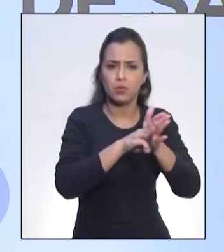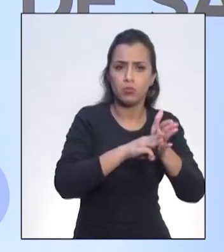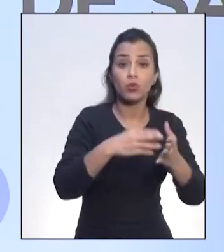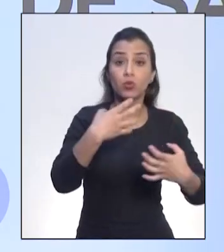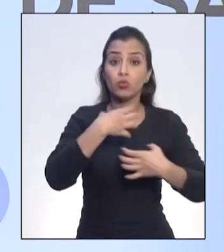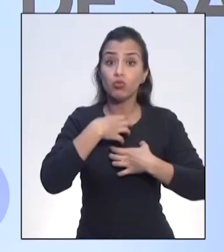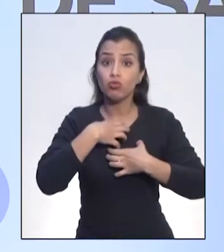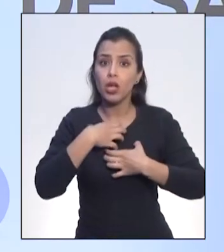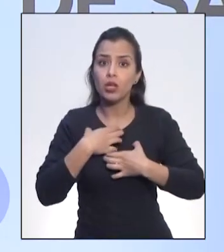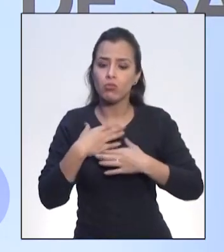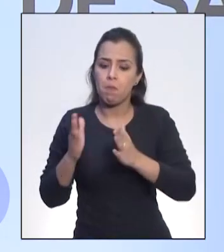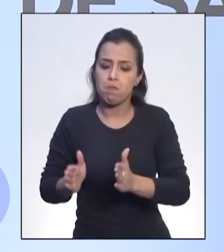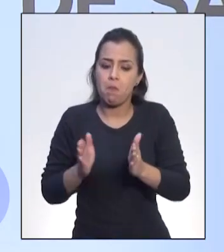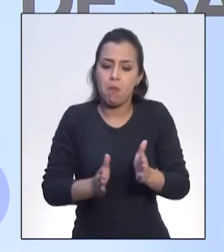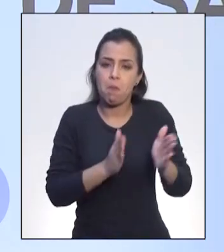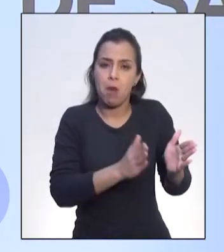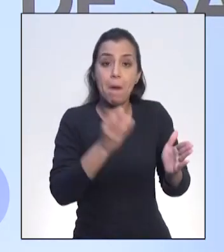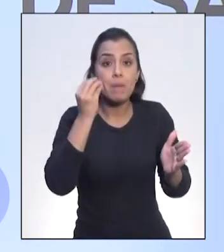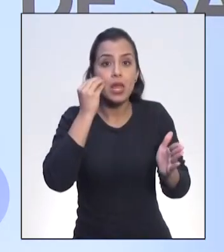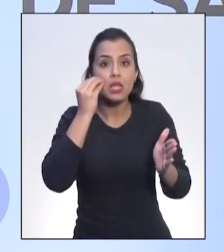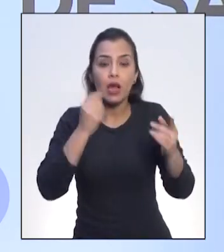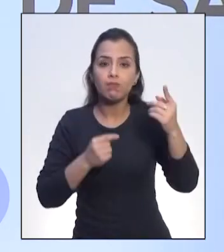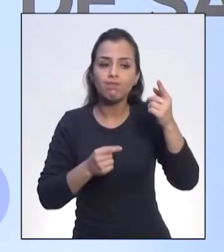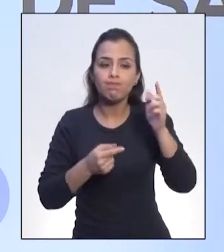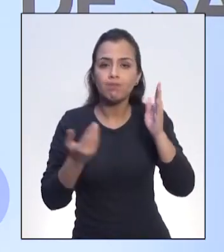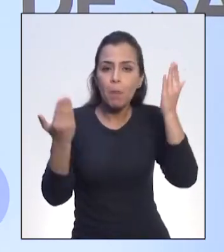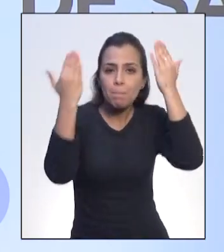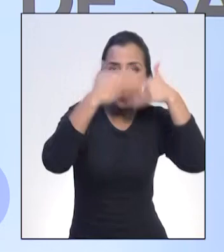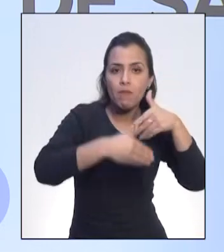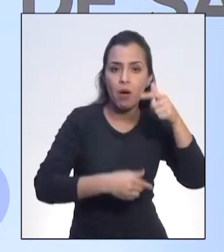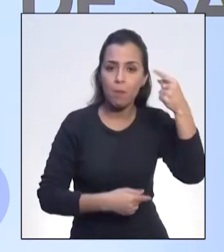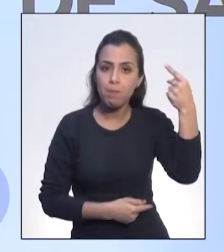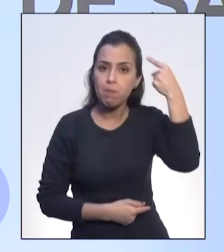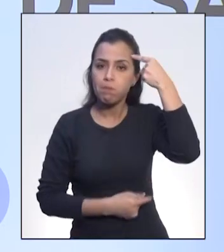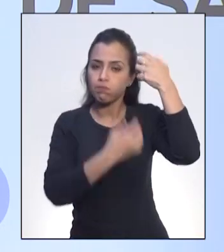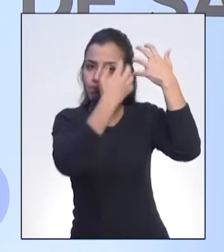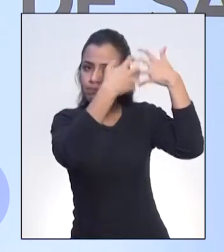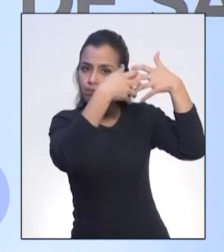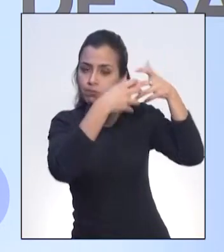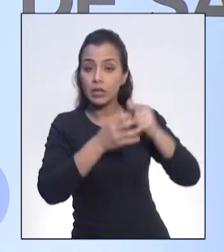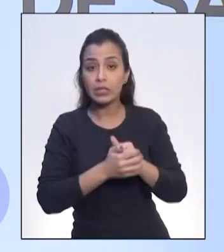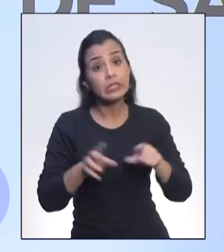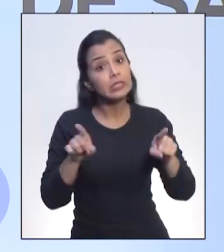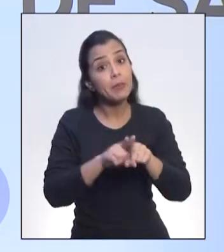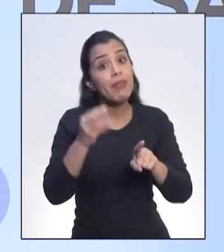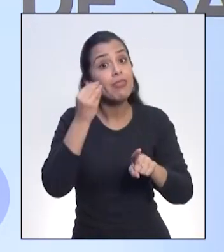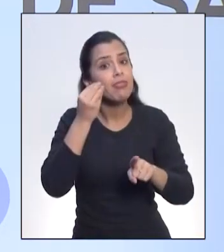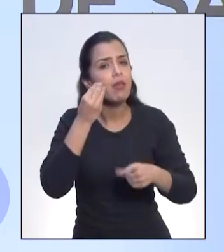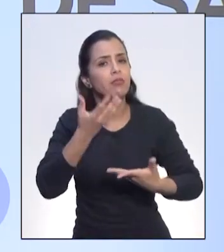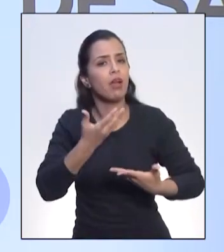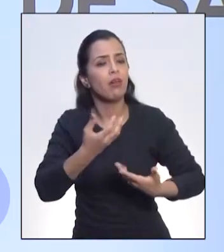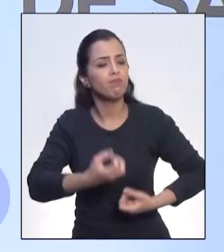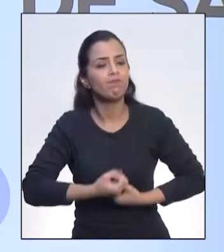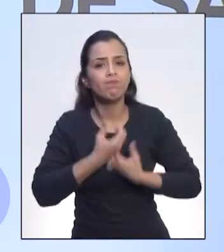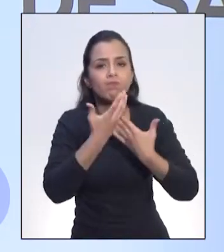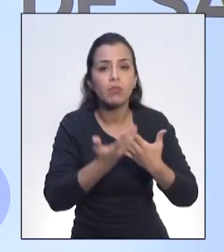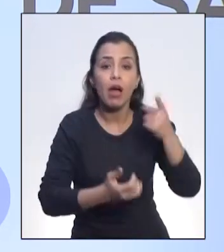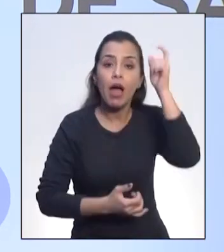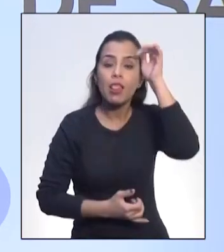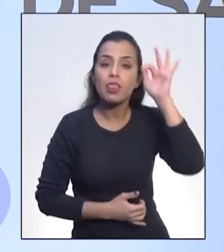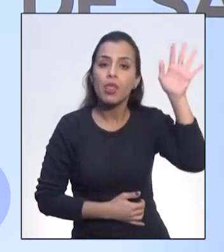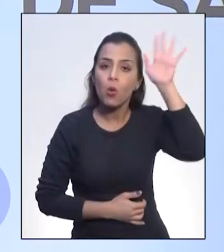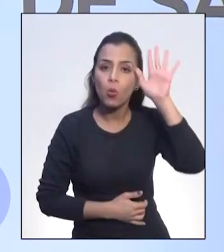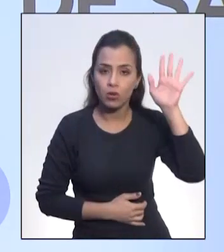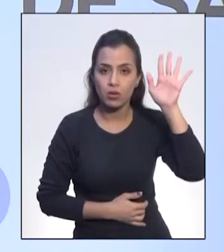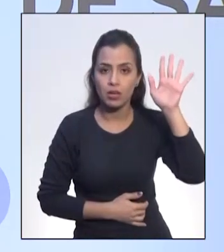uma sequência que constrói este pensamento. E, ao mesmo tempo, tento usá-lo, seja para compor uma teoria, a